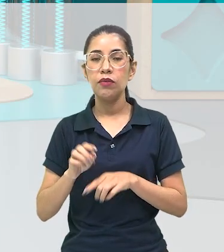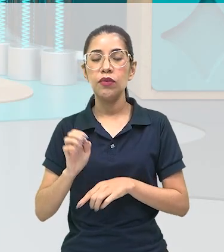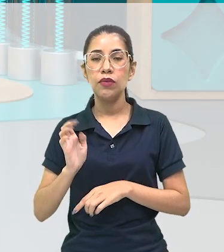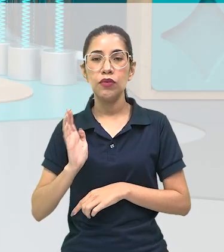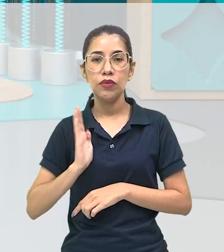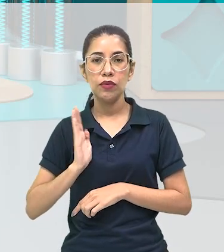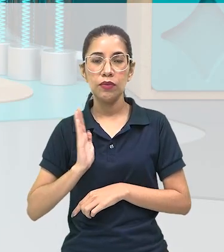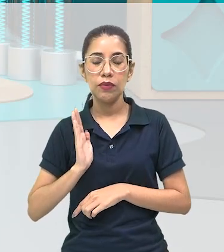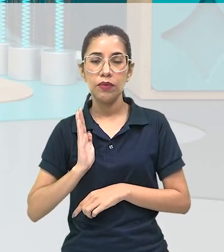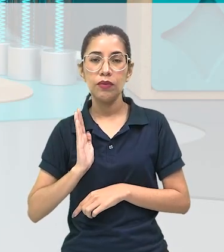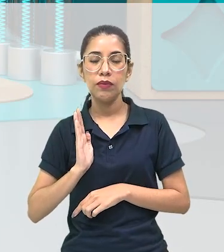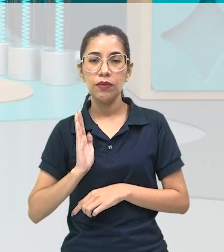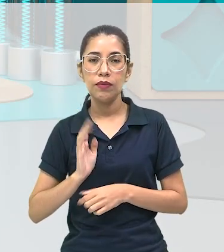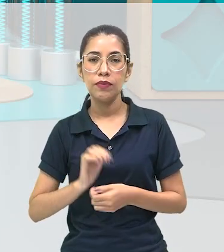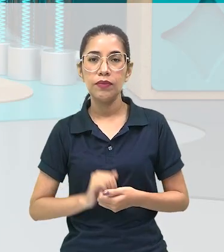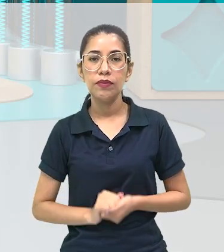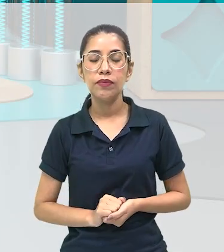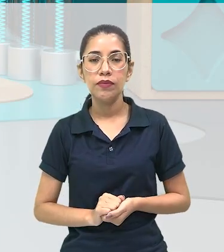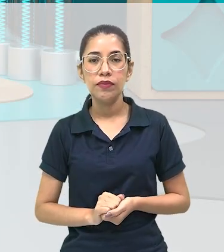grandes